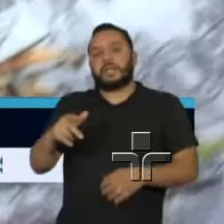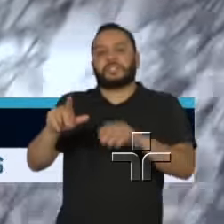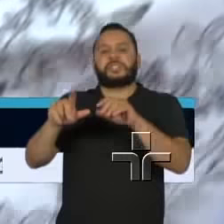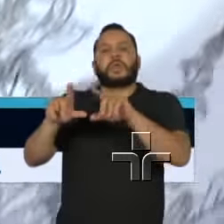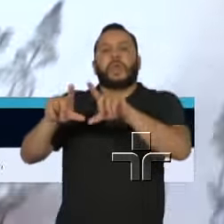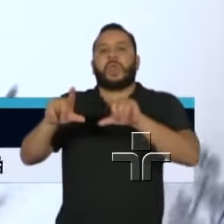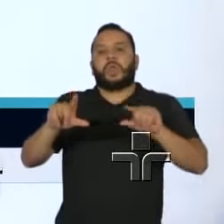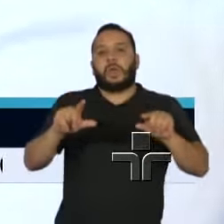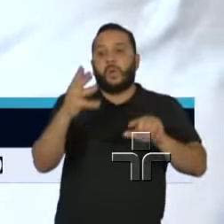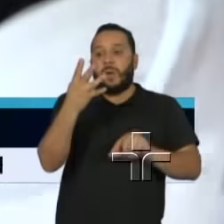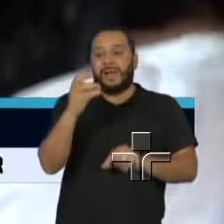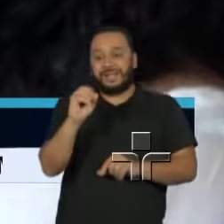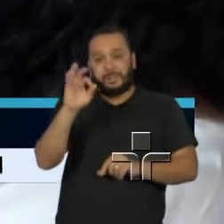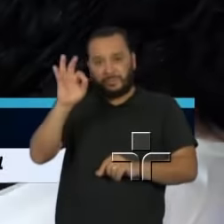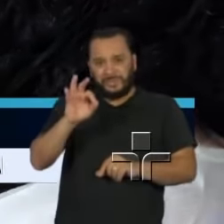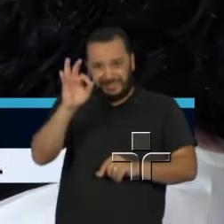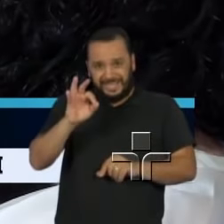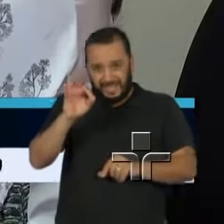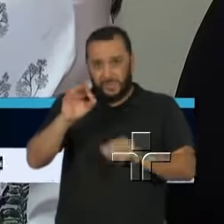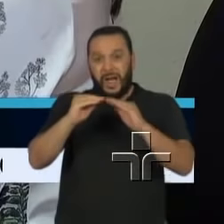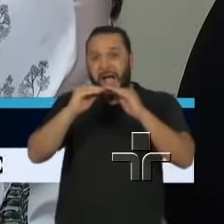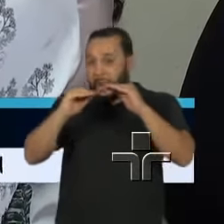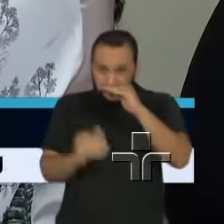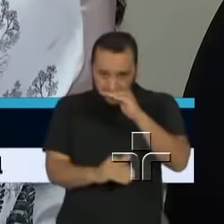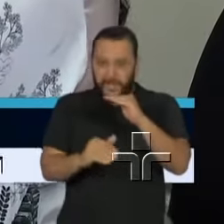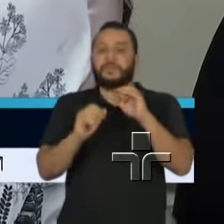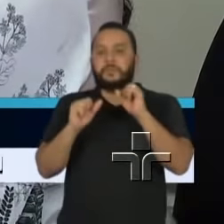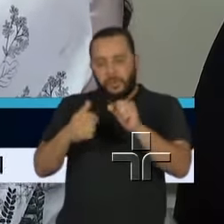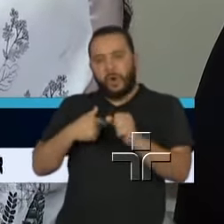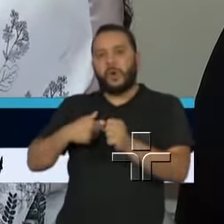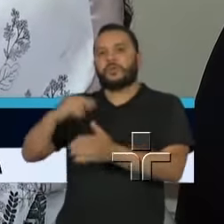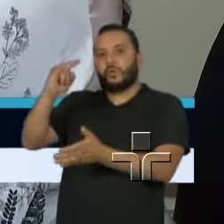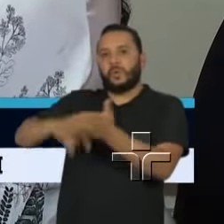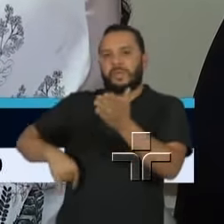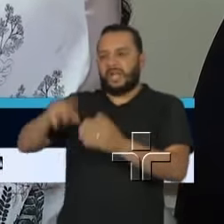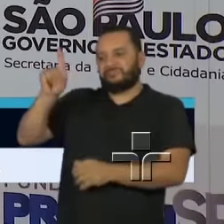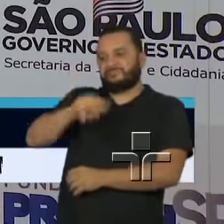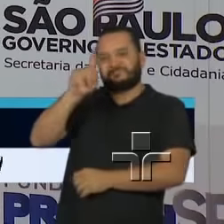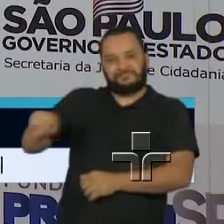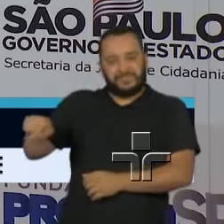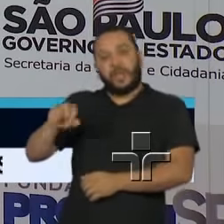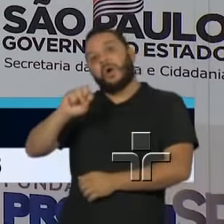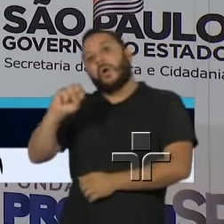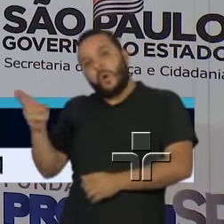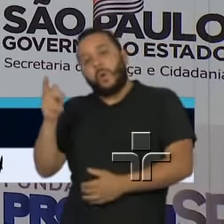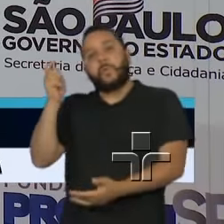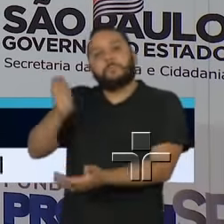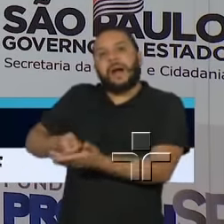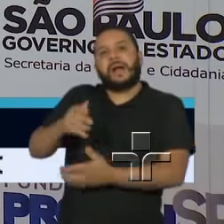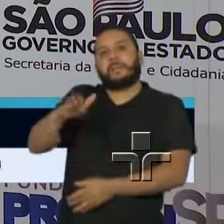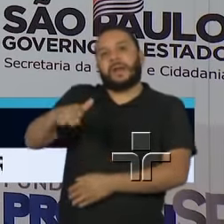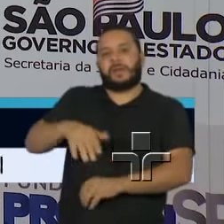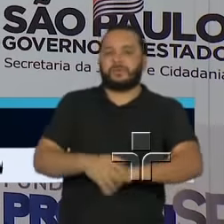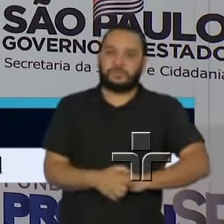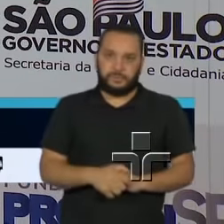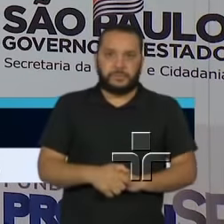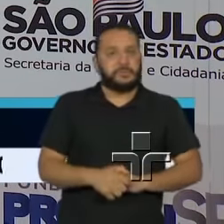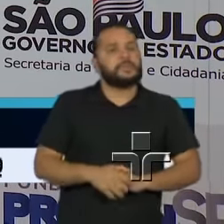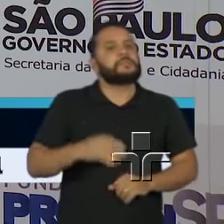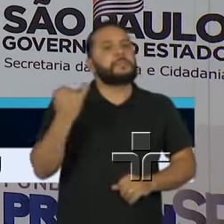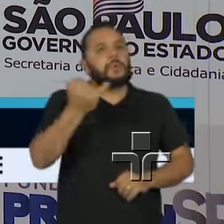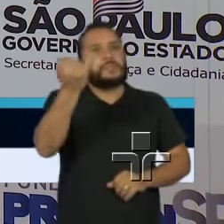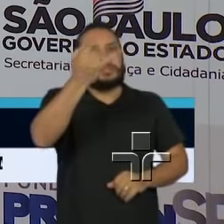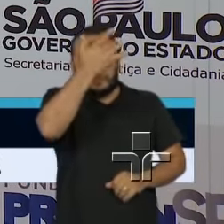o consumidor pode rescindir o contrato ou solicitar abatimento no valor da mensalidade. É importante que o consumidor faça essa